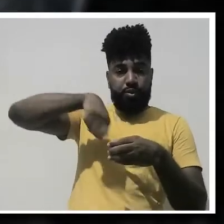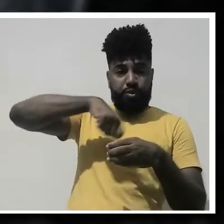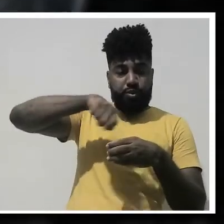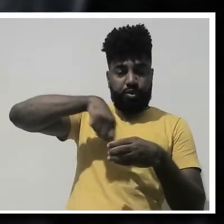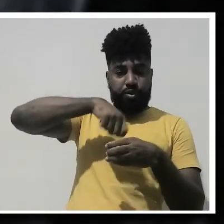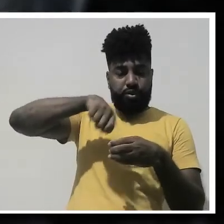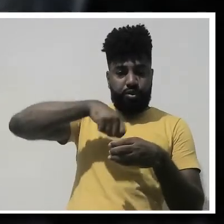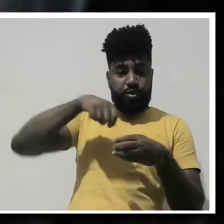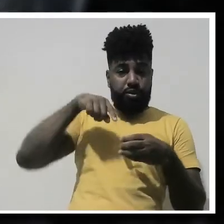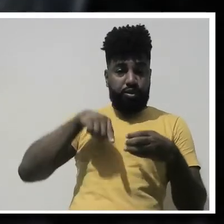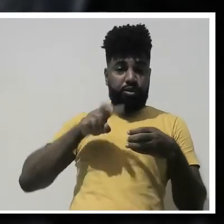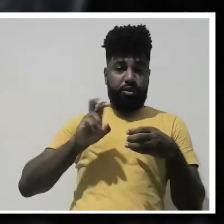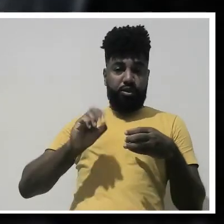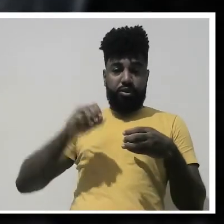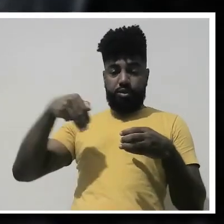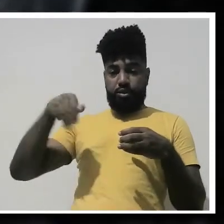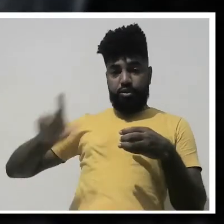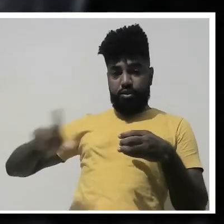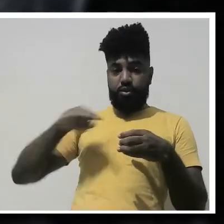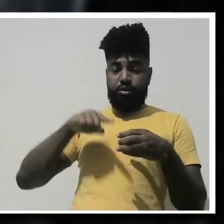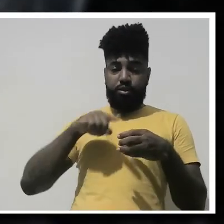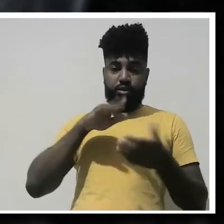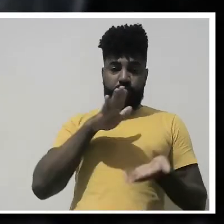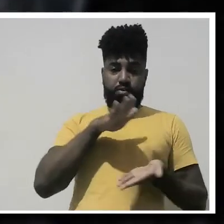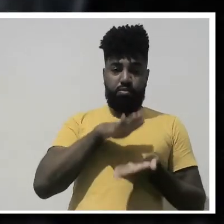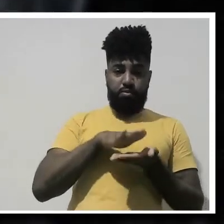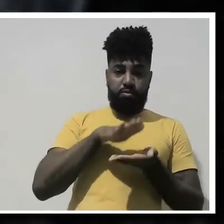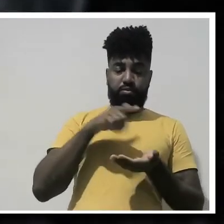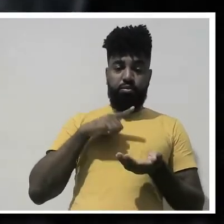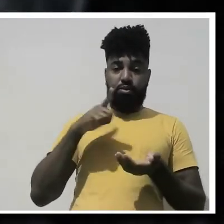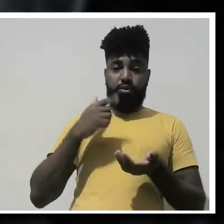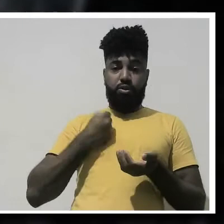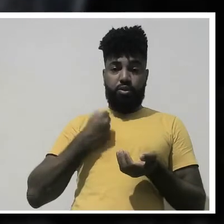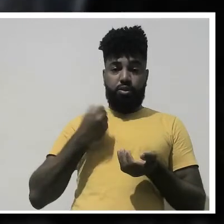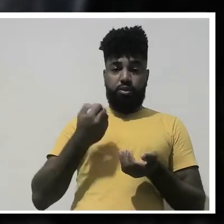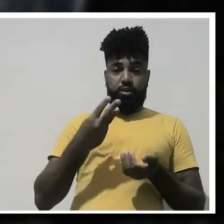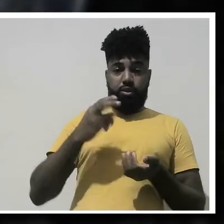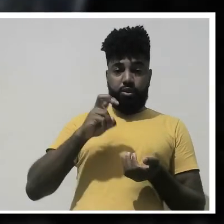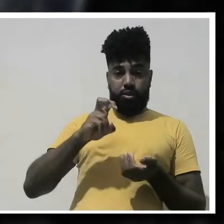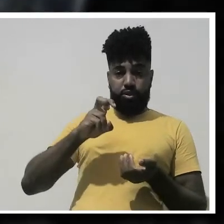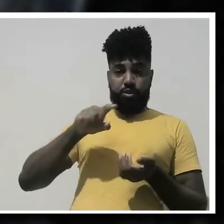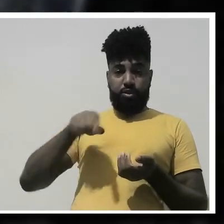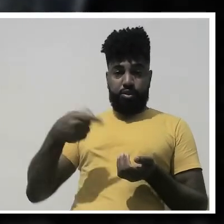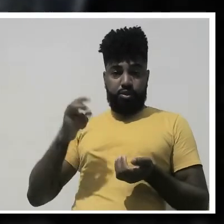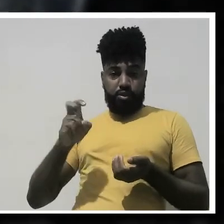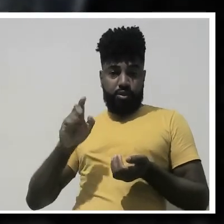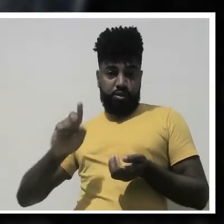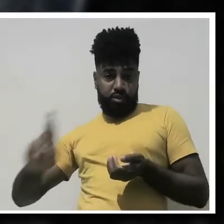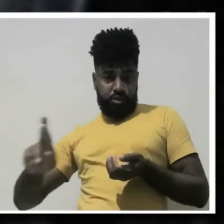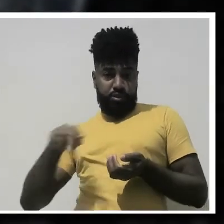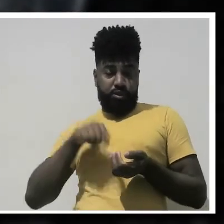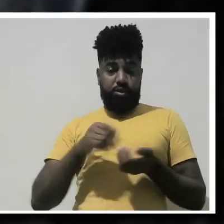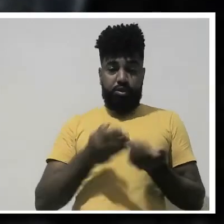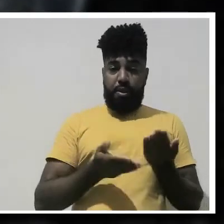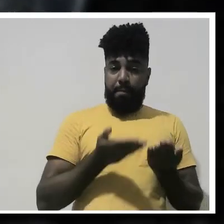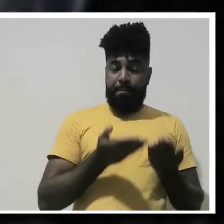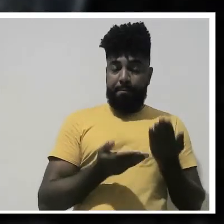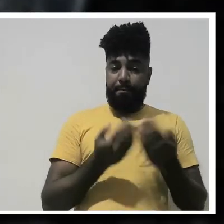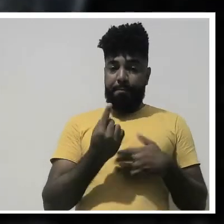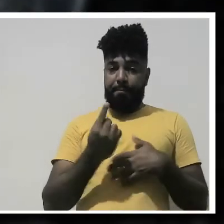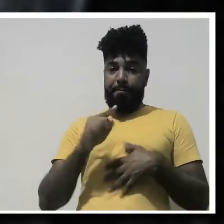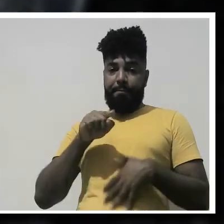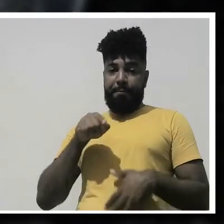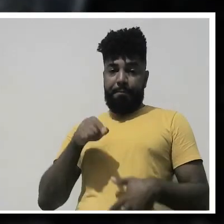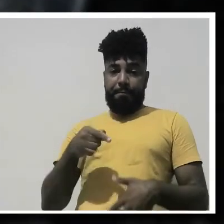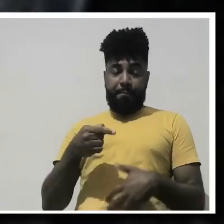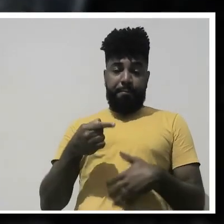nele, olha só, a massa de um becker de vidro de 50 ml, que é um becker pequeno, é cerca de 35,5 gramas. E nós aqui estamos